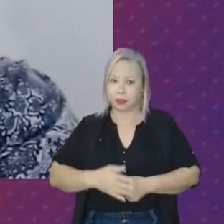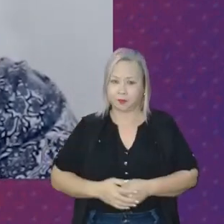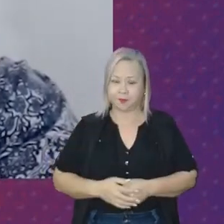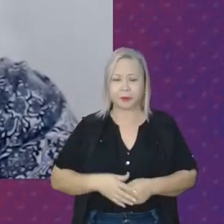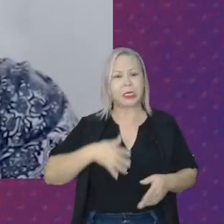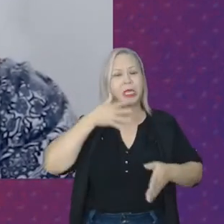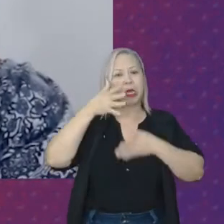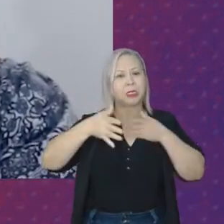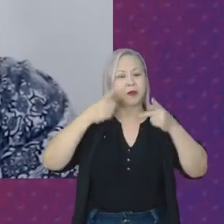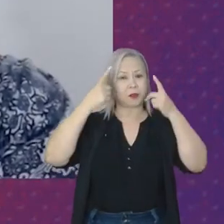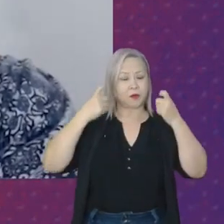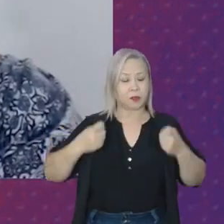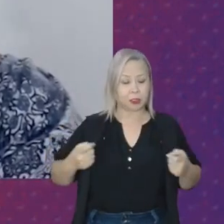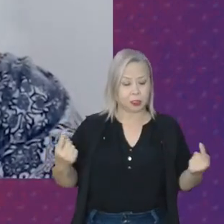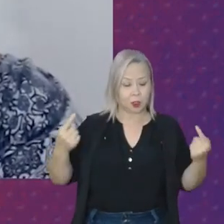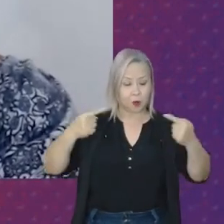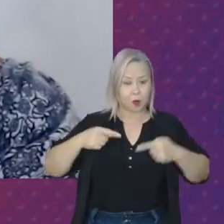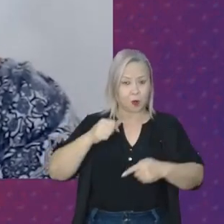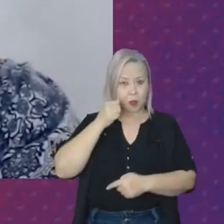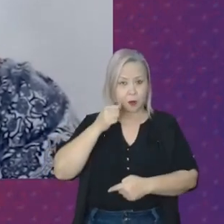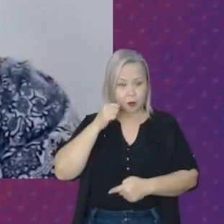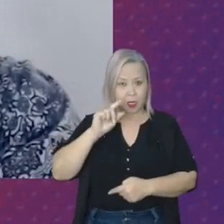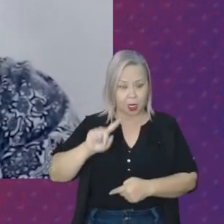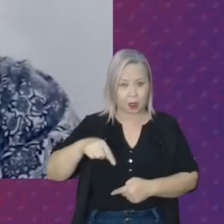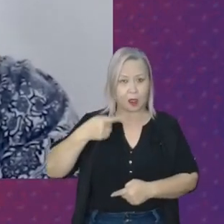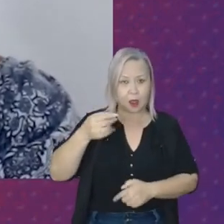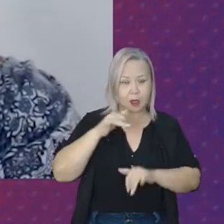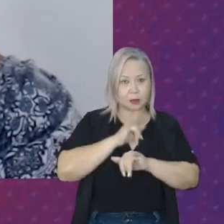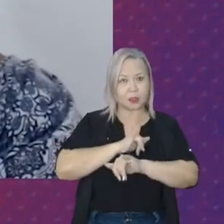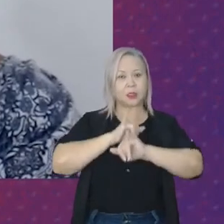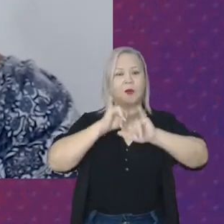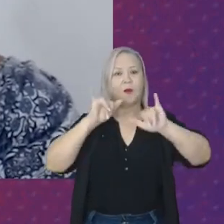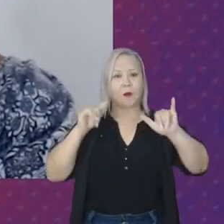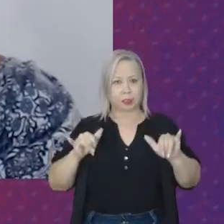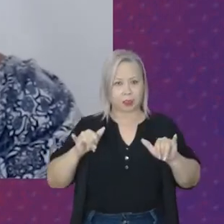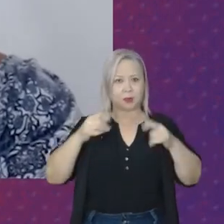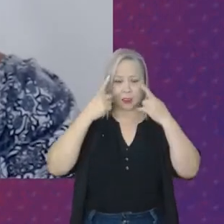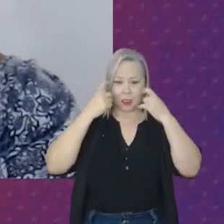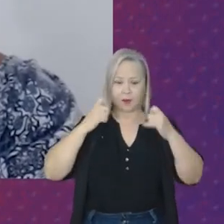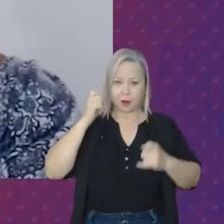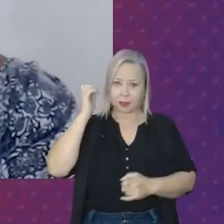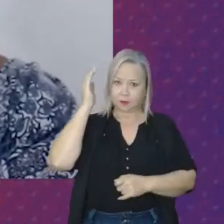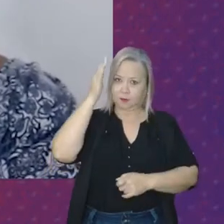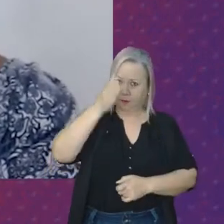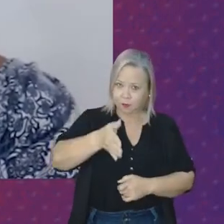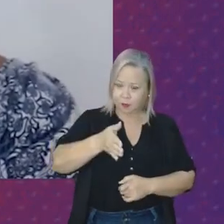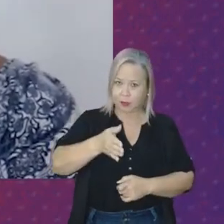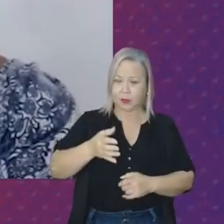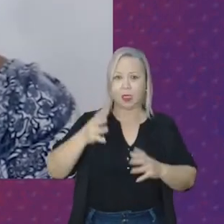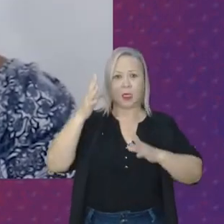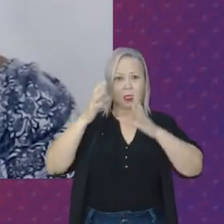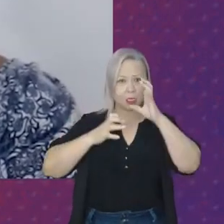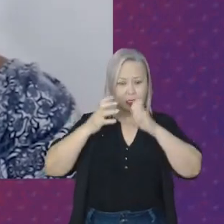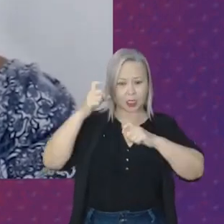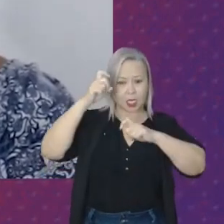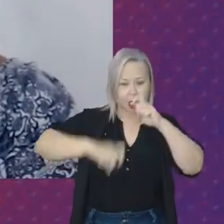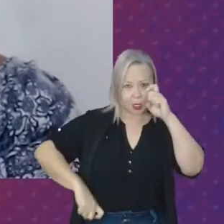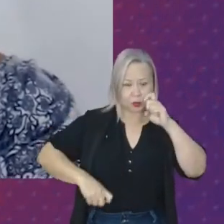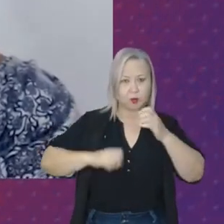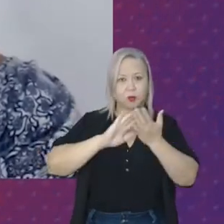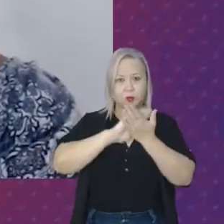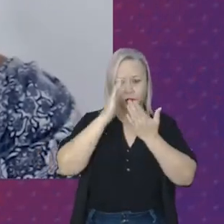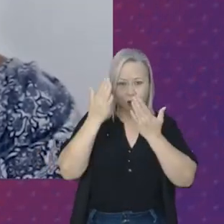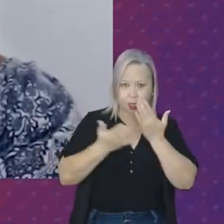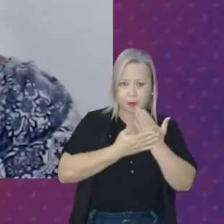de violência contra a mulher, além desses dados da violência direta, que é agressão, estupro,